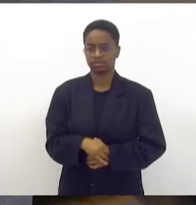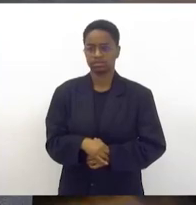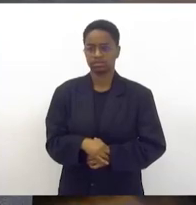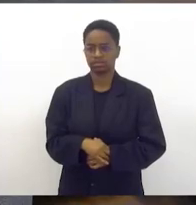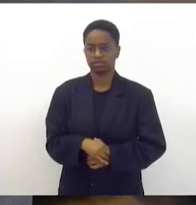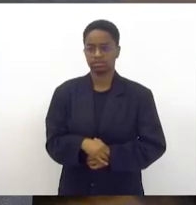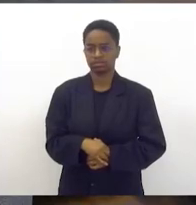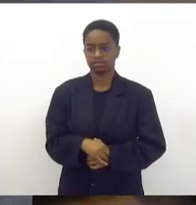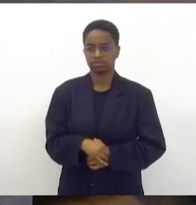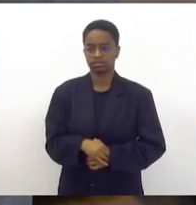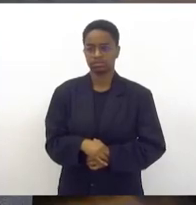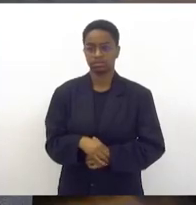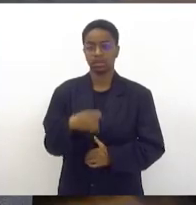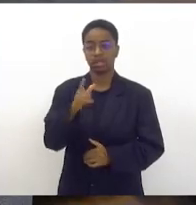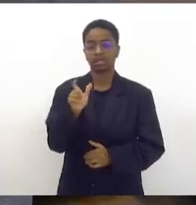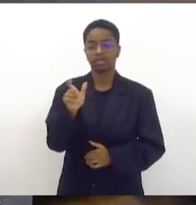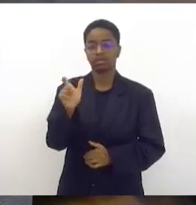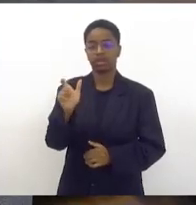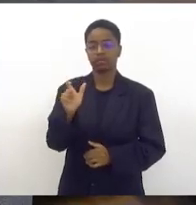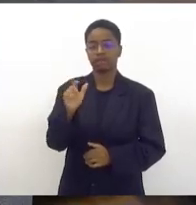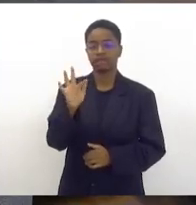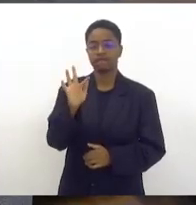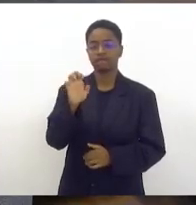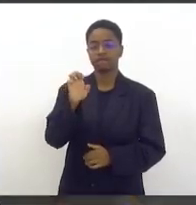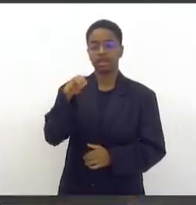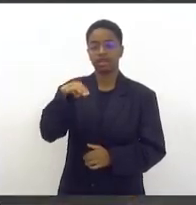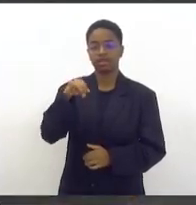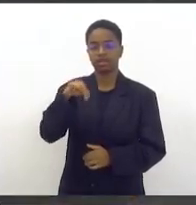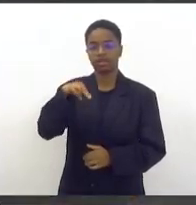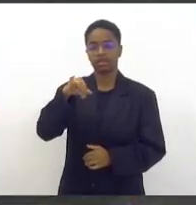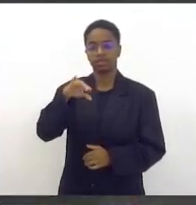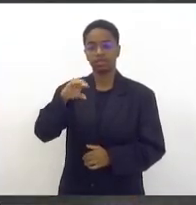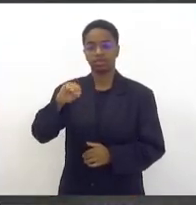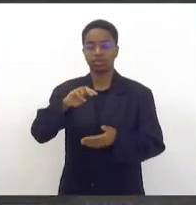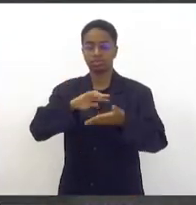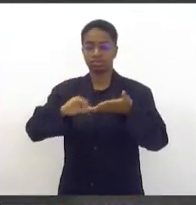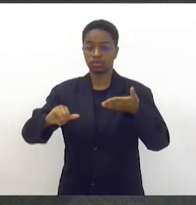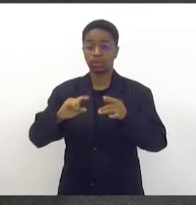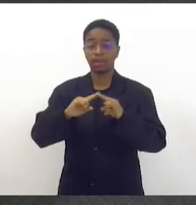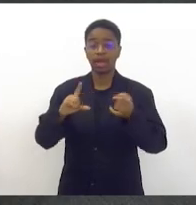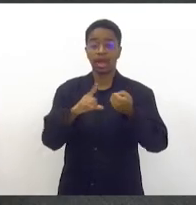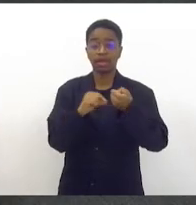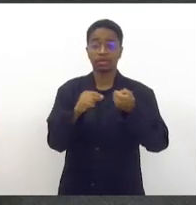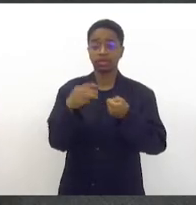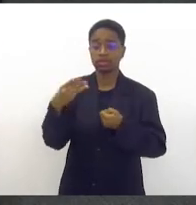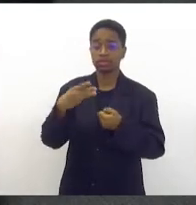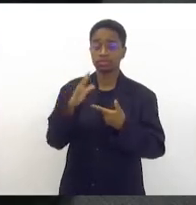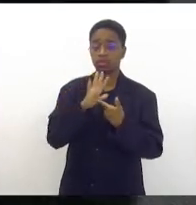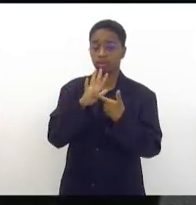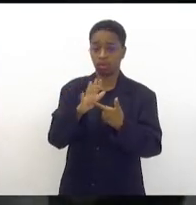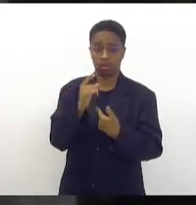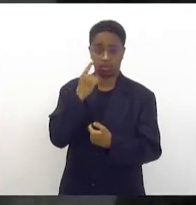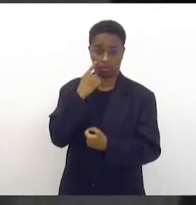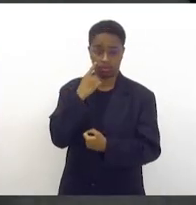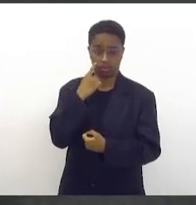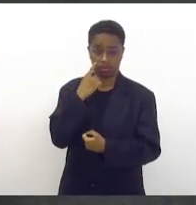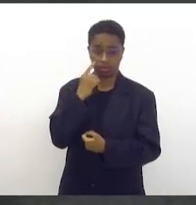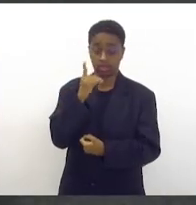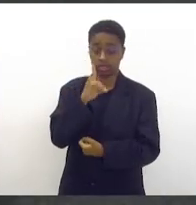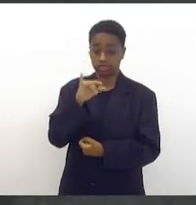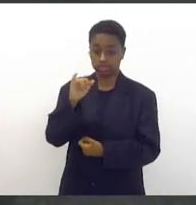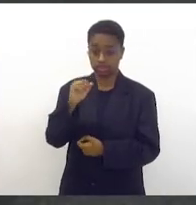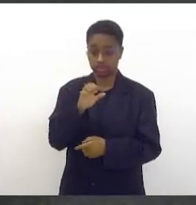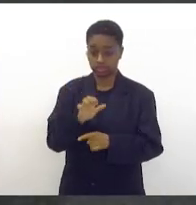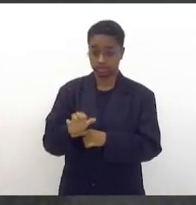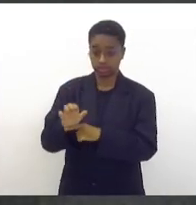Ele tirou a palavra feminino, deputado Luiz Paulo. Olha só, mas o artigo 3º está escrito assim: o dia